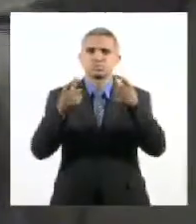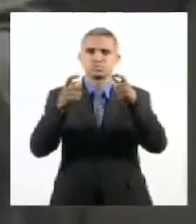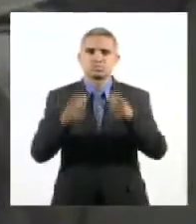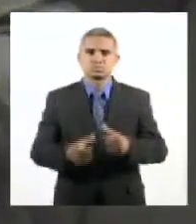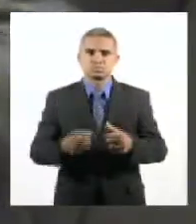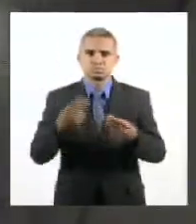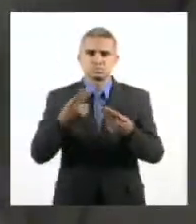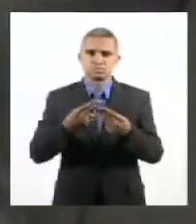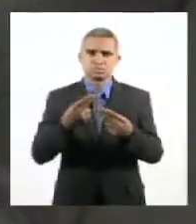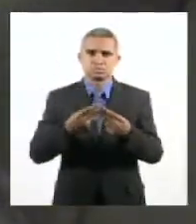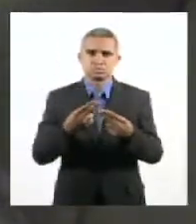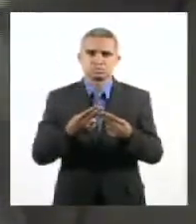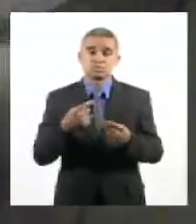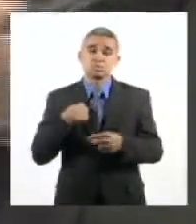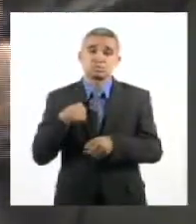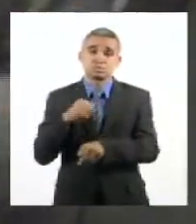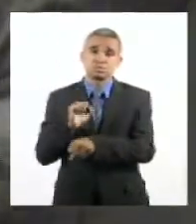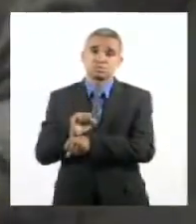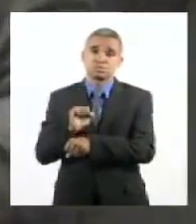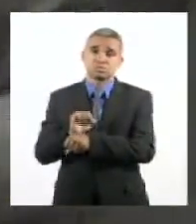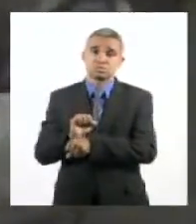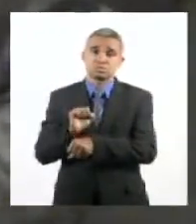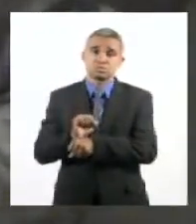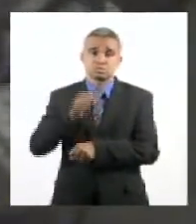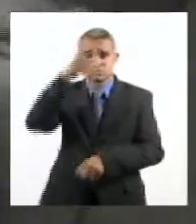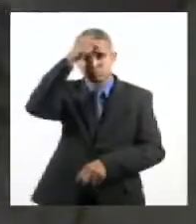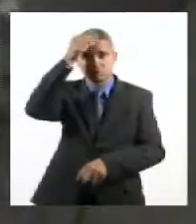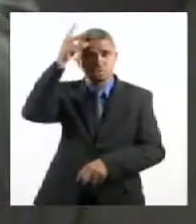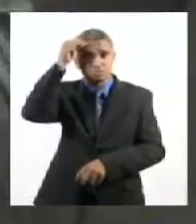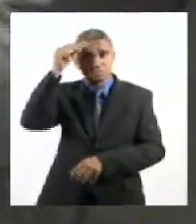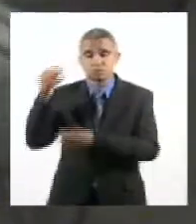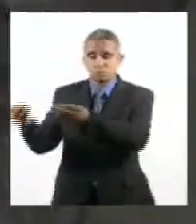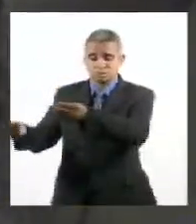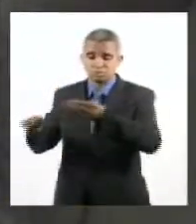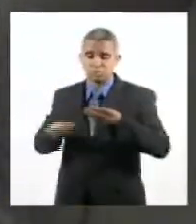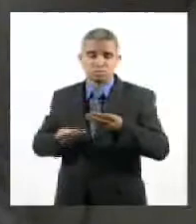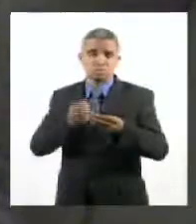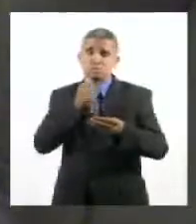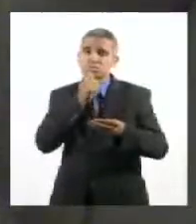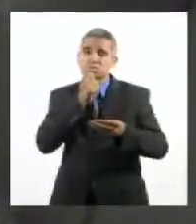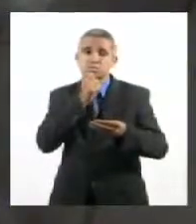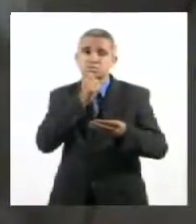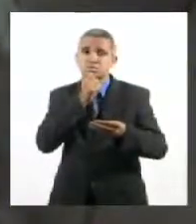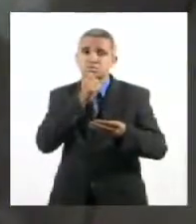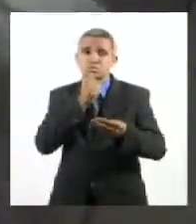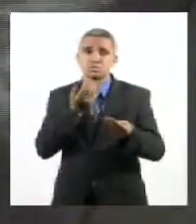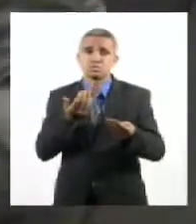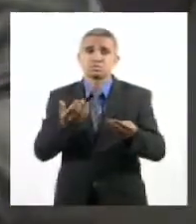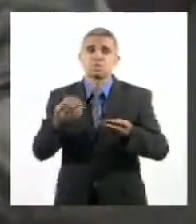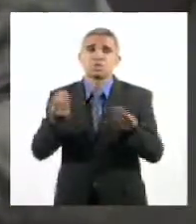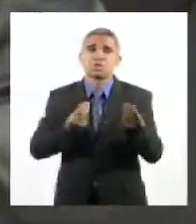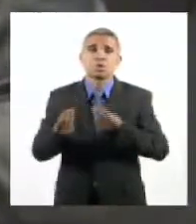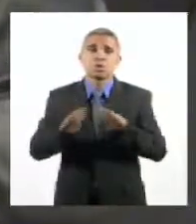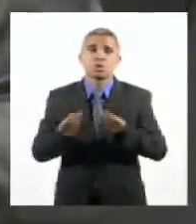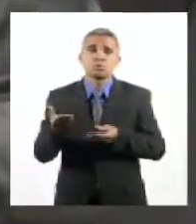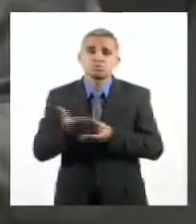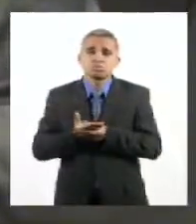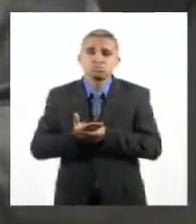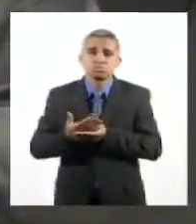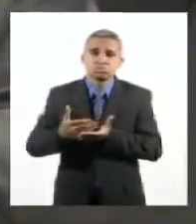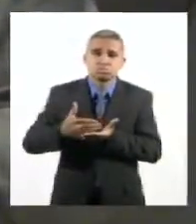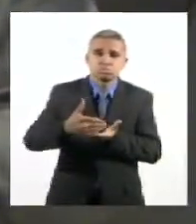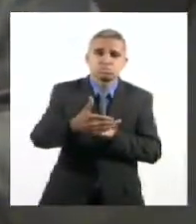E, inclusive, estou aguardando o prefeito, porque até agora ele não me entregou o processo integral.